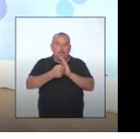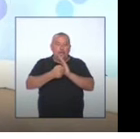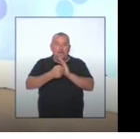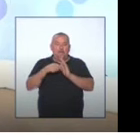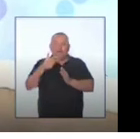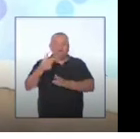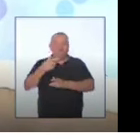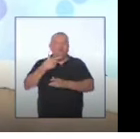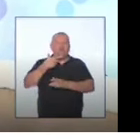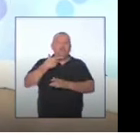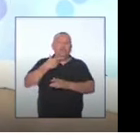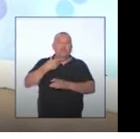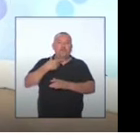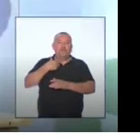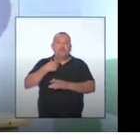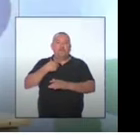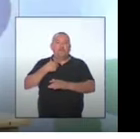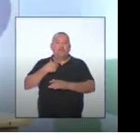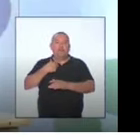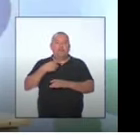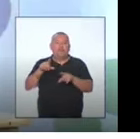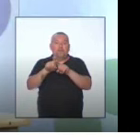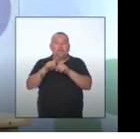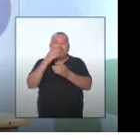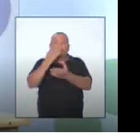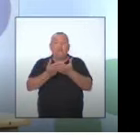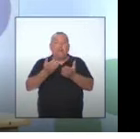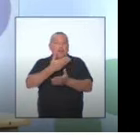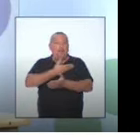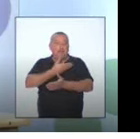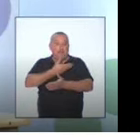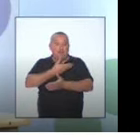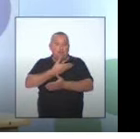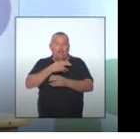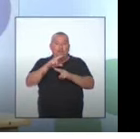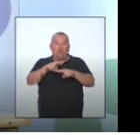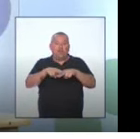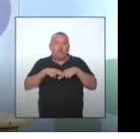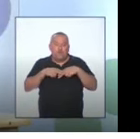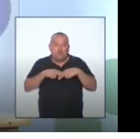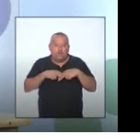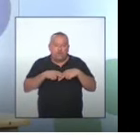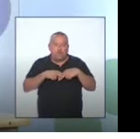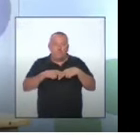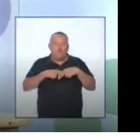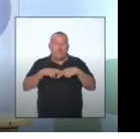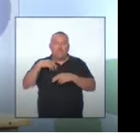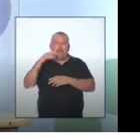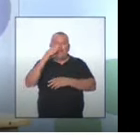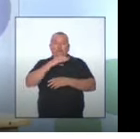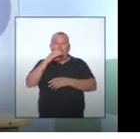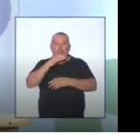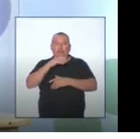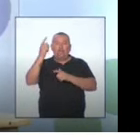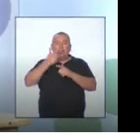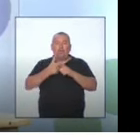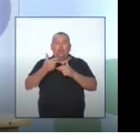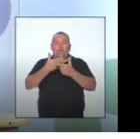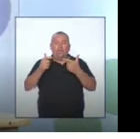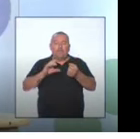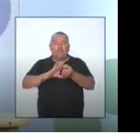afim e perder a amizade com ela. Por isso também, a gente vai passar rapidamente sobre algumas questões